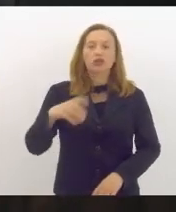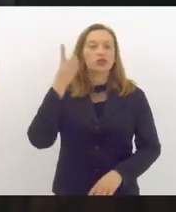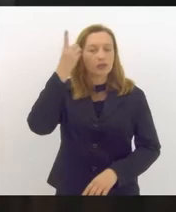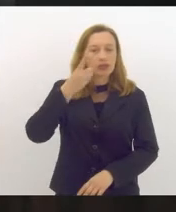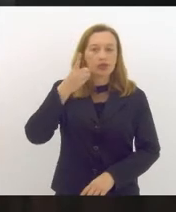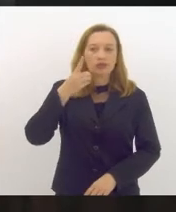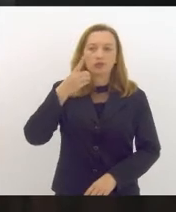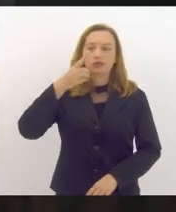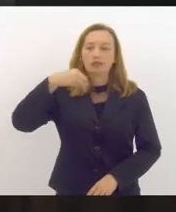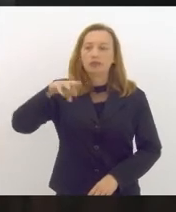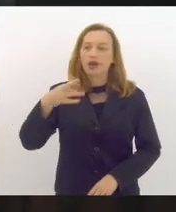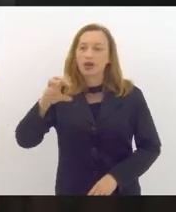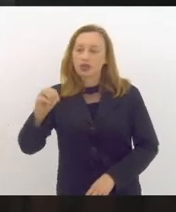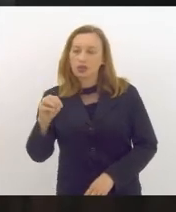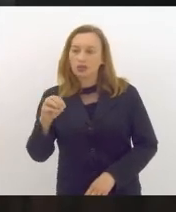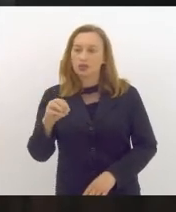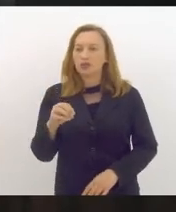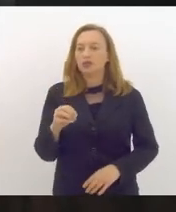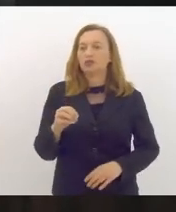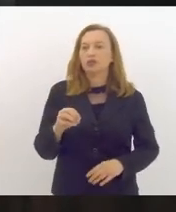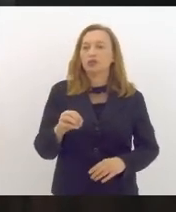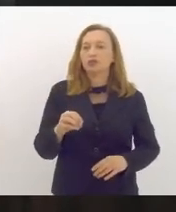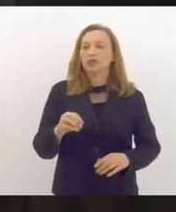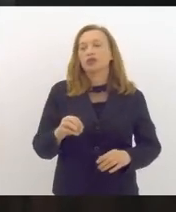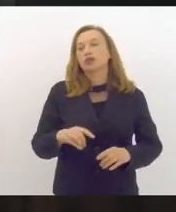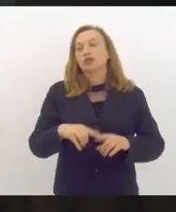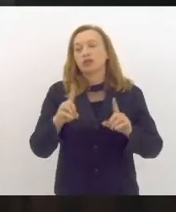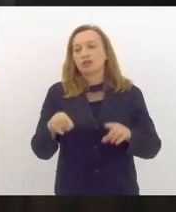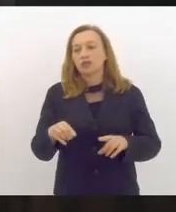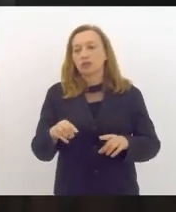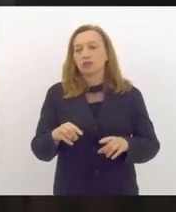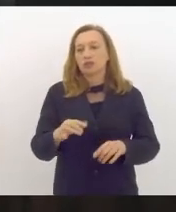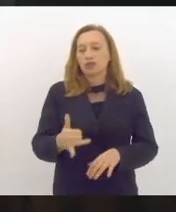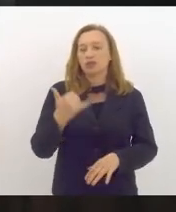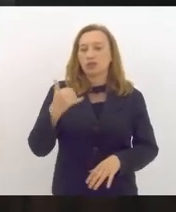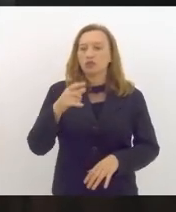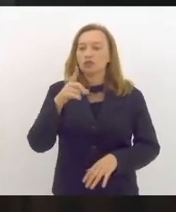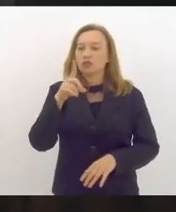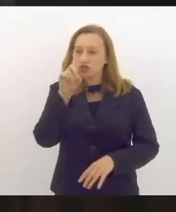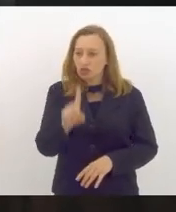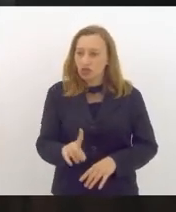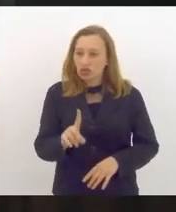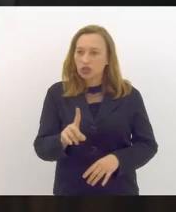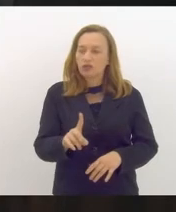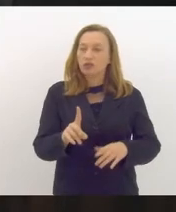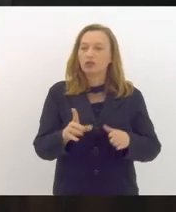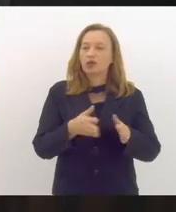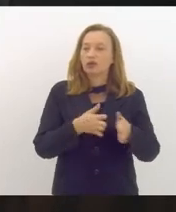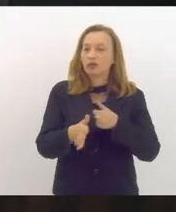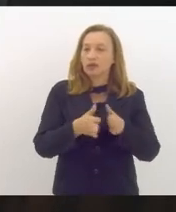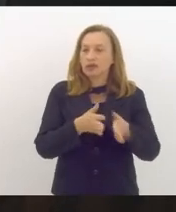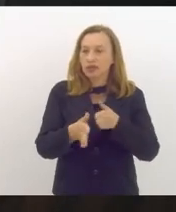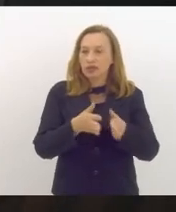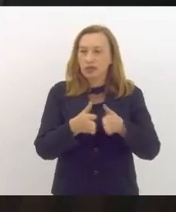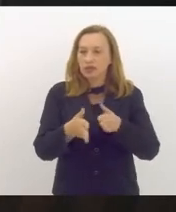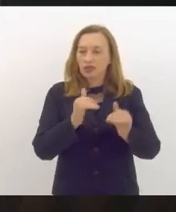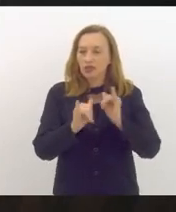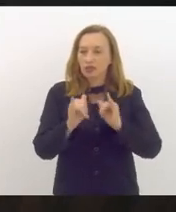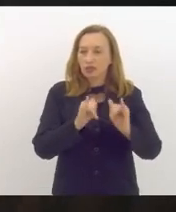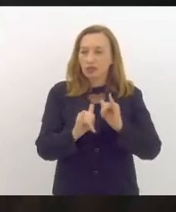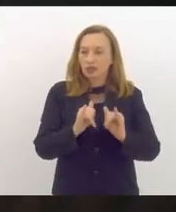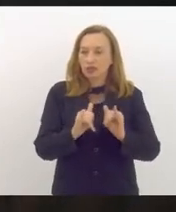Canella, que assegura ao consumidor de serviço móvel de telefonia o direito de funcionalidade e acesso de dados em